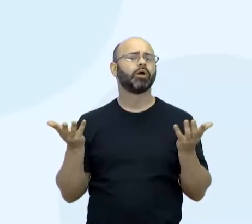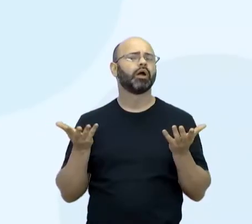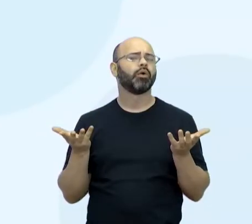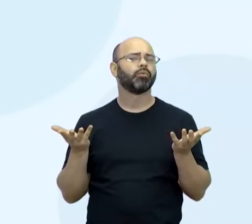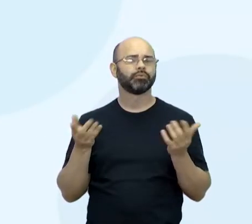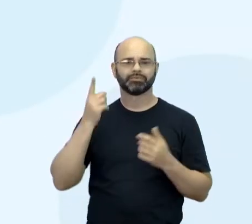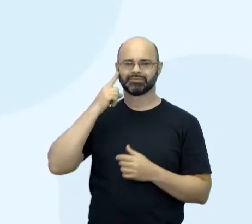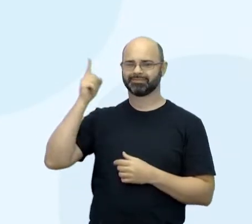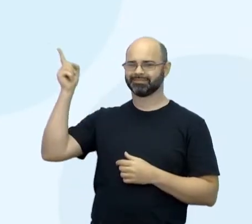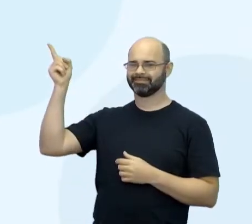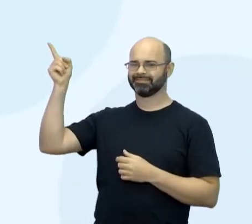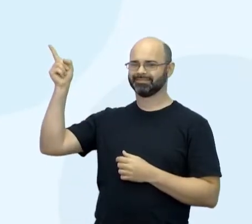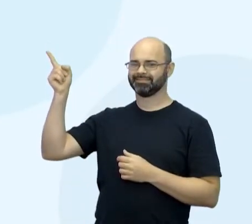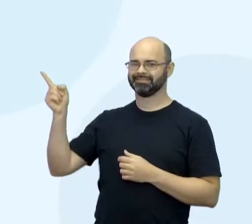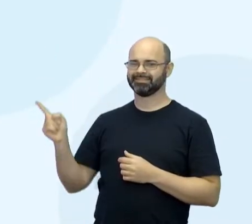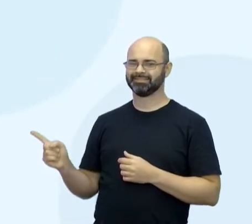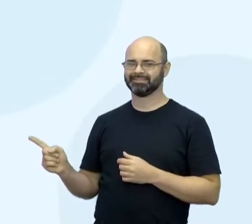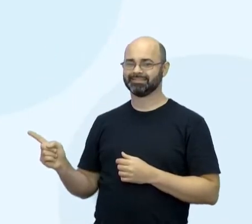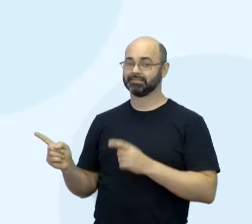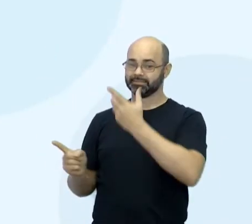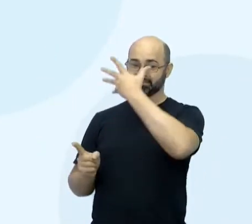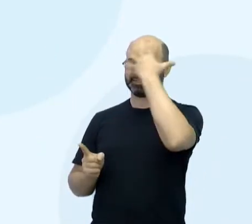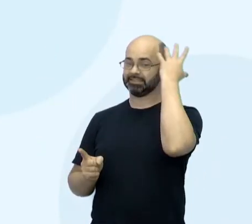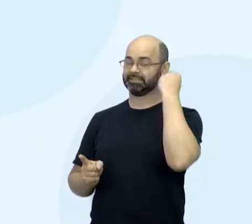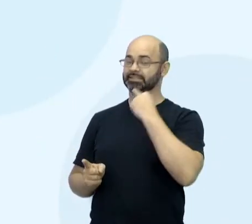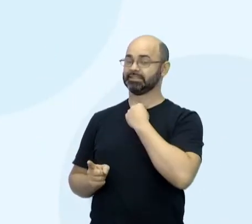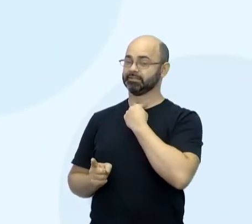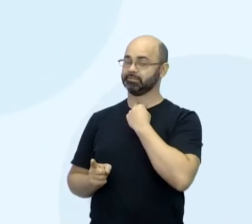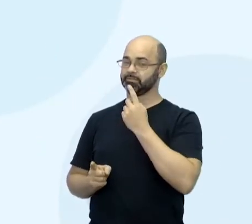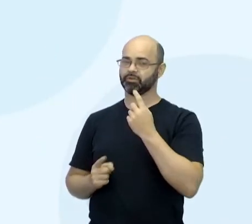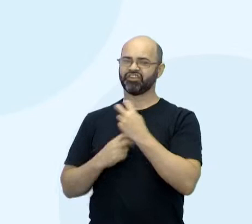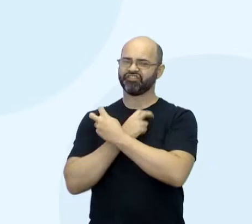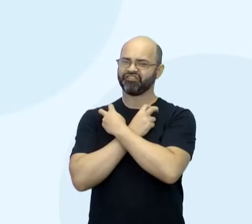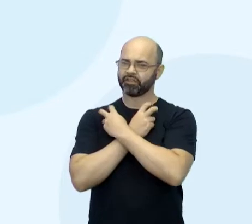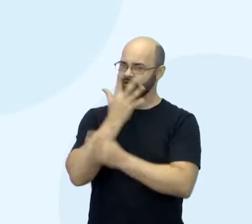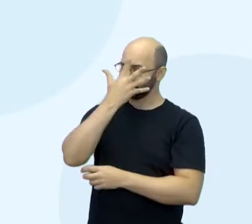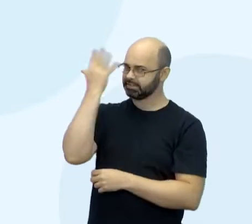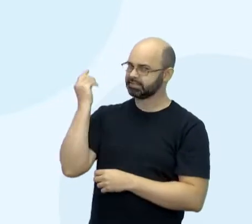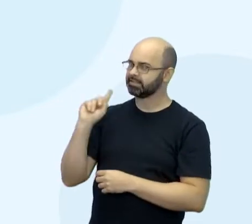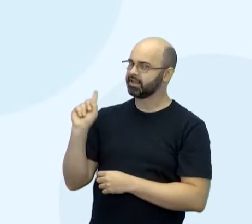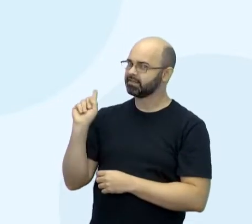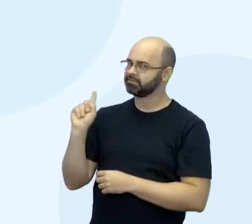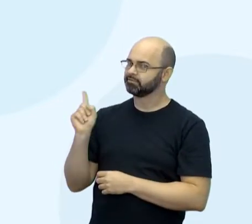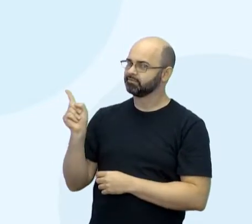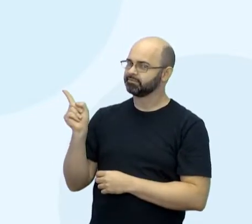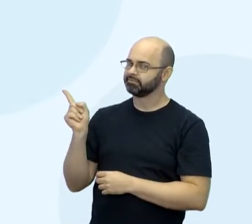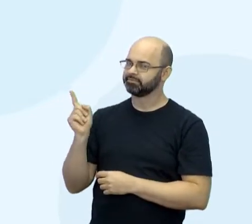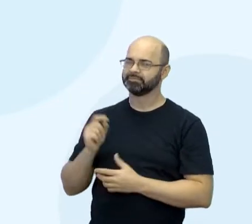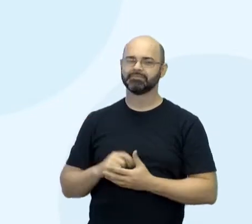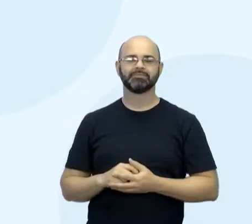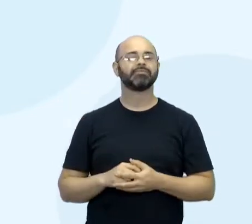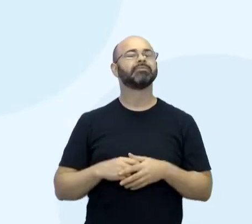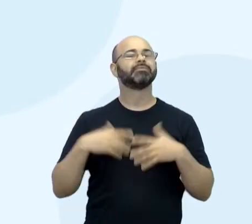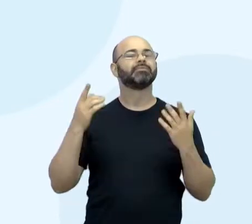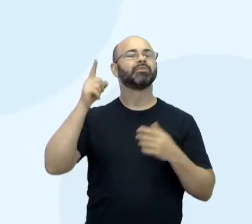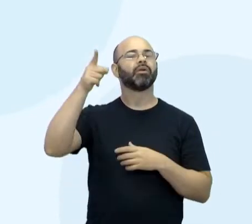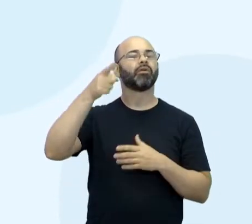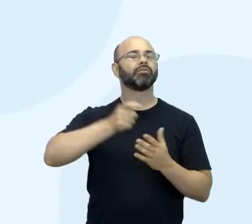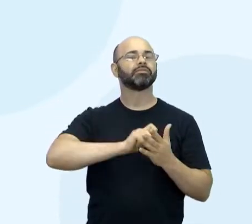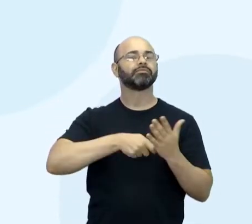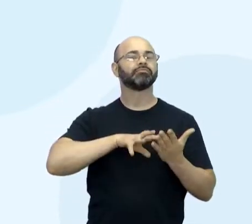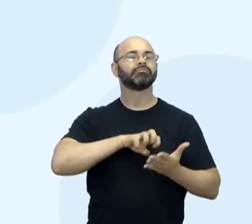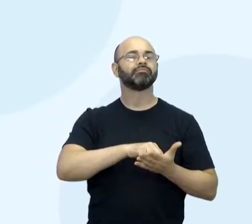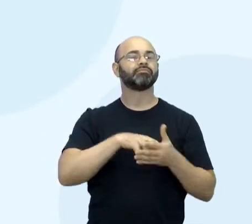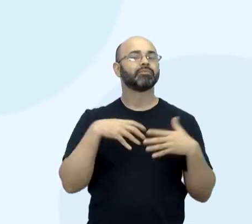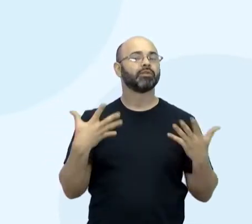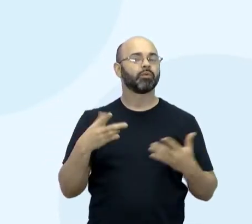O aprofundamento. Olha, não pode esquecer, né, Ribalina? Não pode esquecer qual é o aprofundamento que você se inscreveu. Não pode, senão